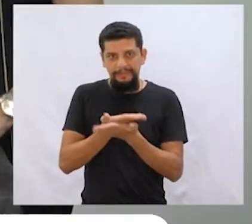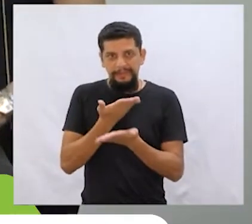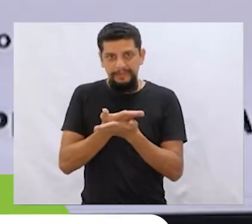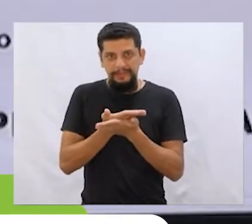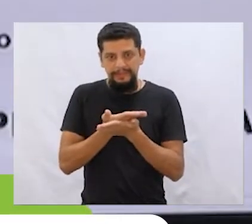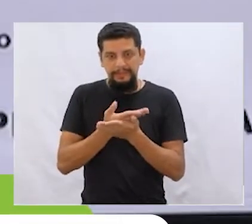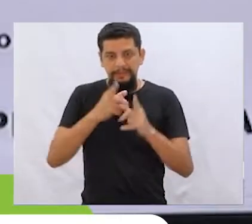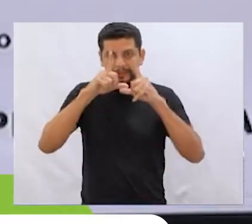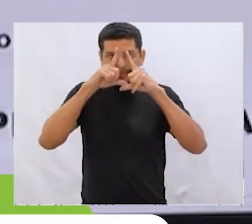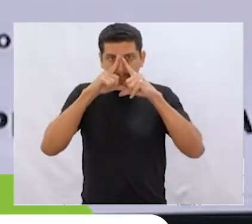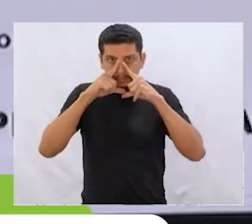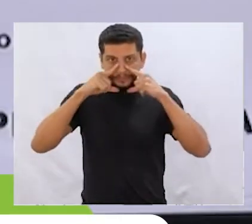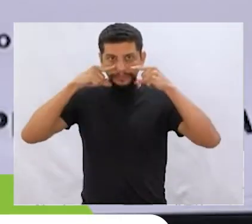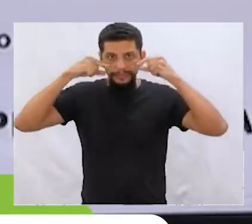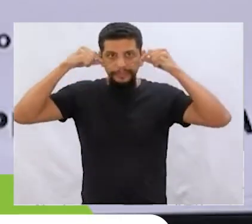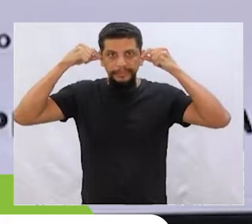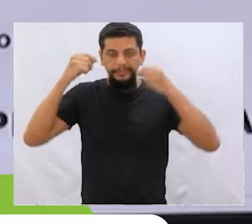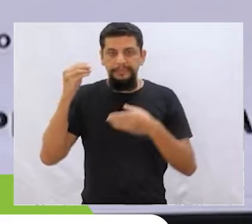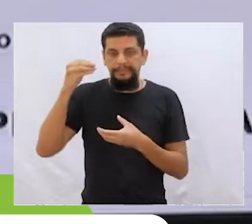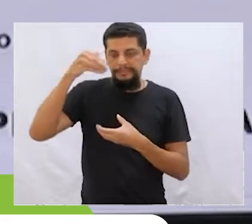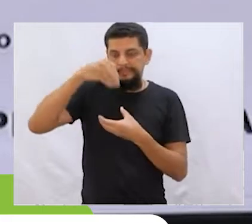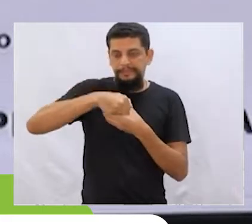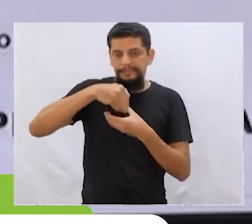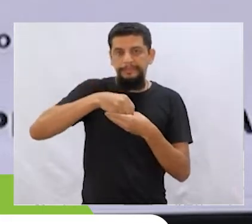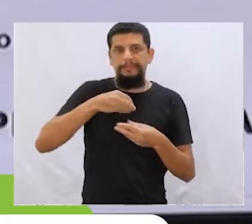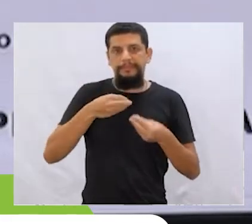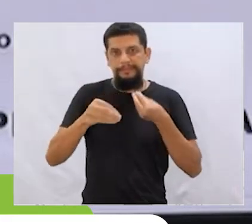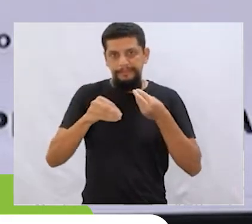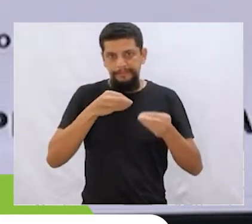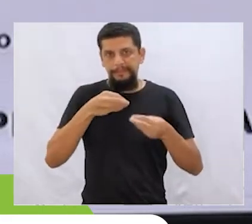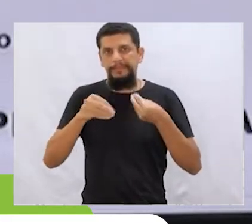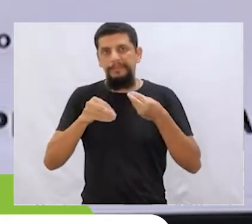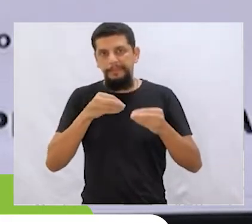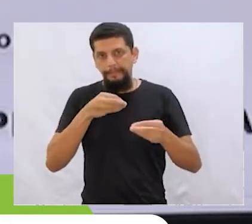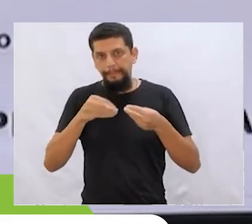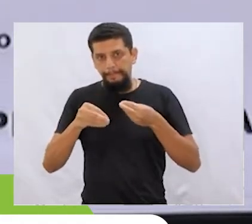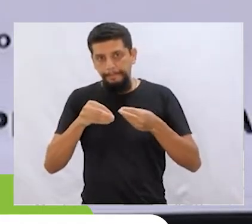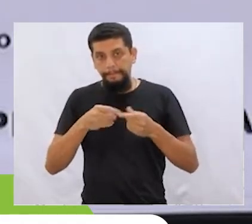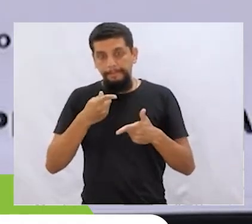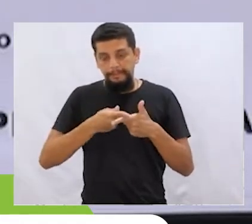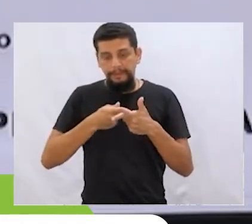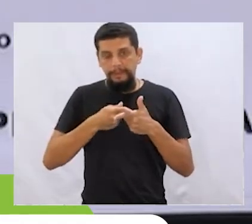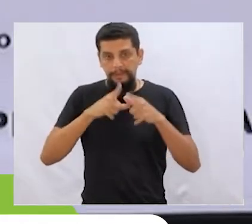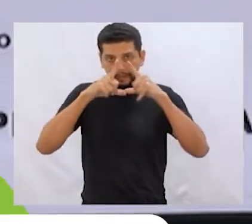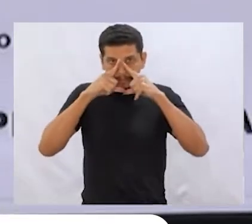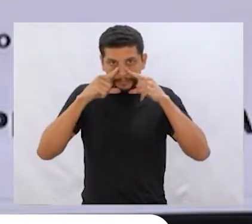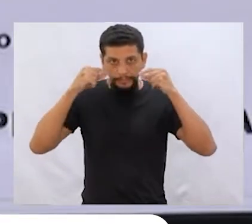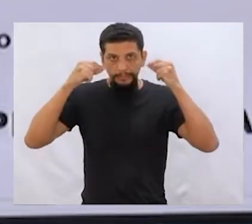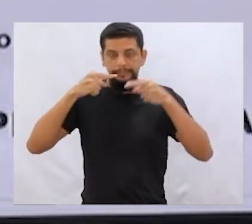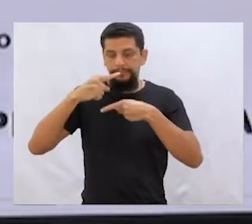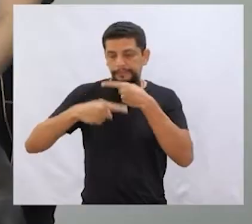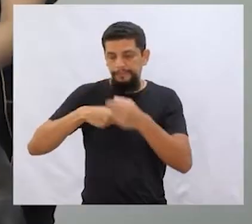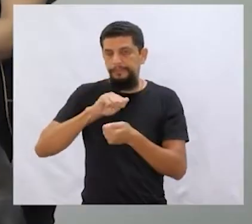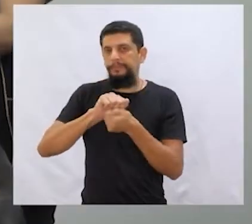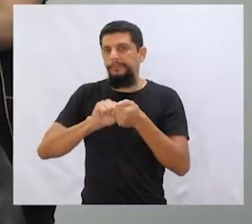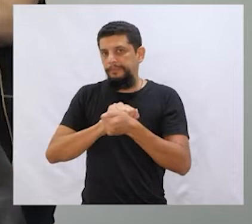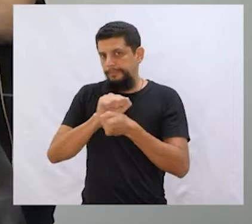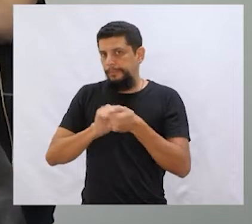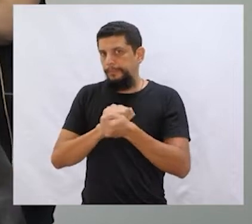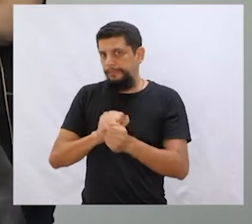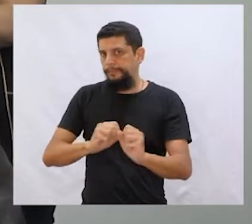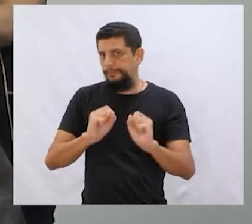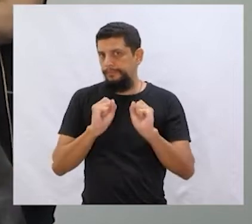começarmos a aula, vamos tirar a nossa máscara, guardar no nosso saquinho, porque essa máscara nós vamos